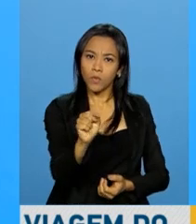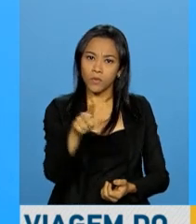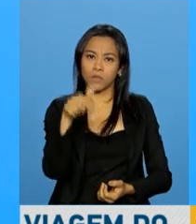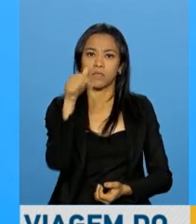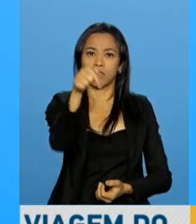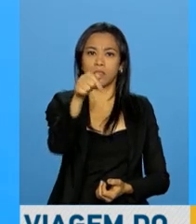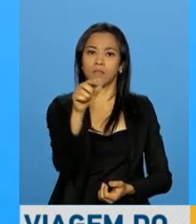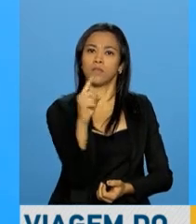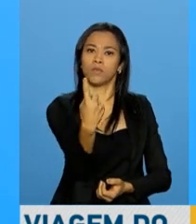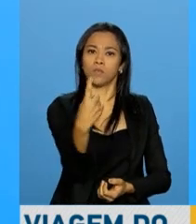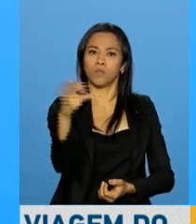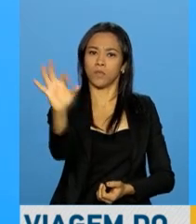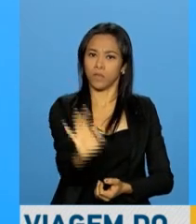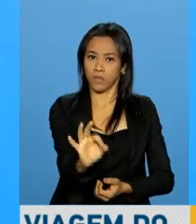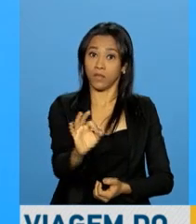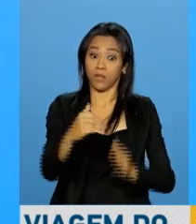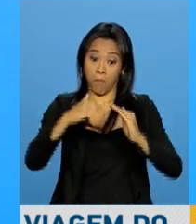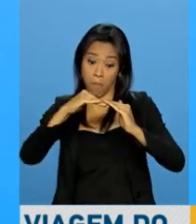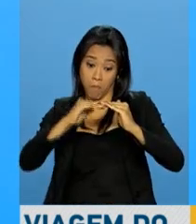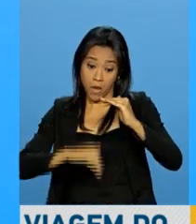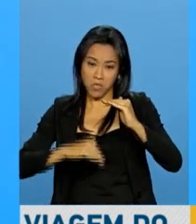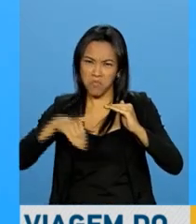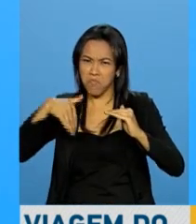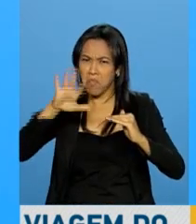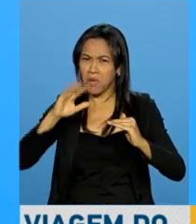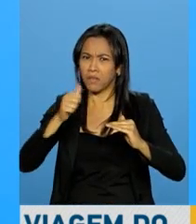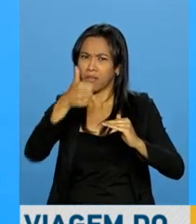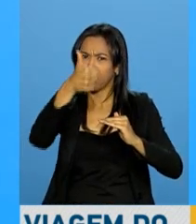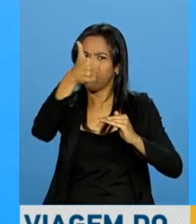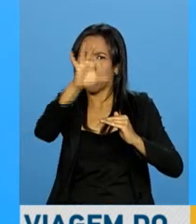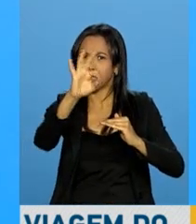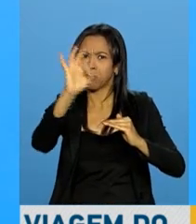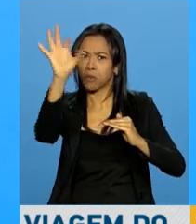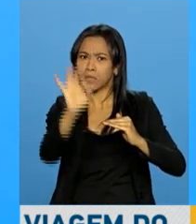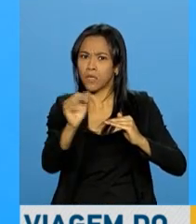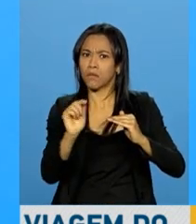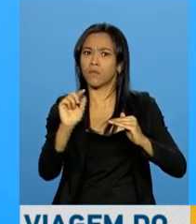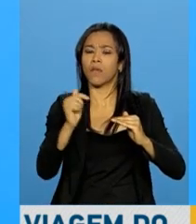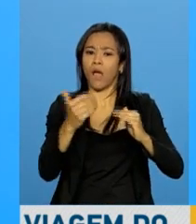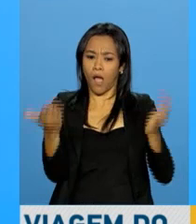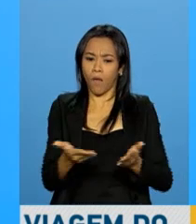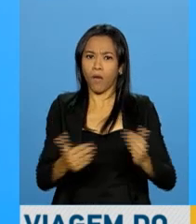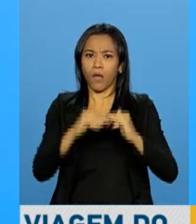2,71%. Portanto, baixou de mais de 10% para